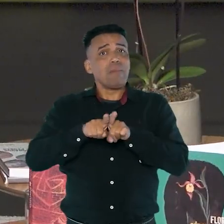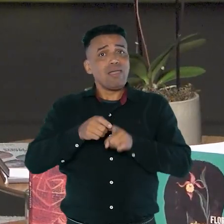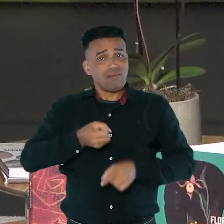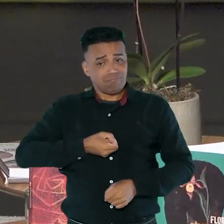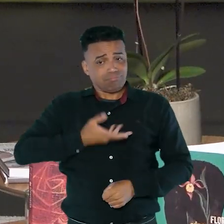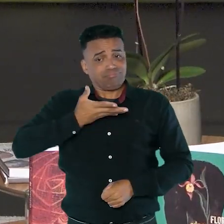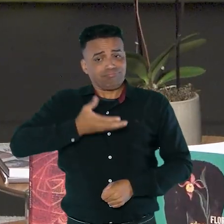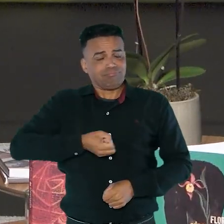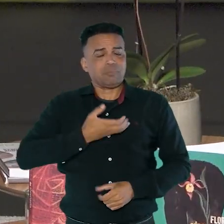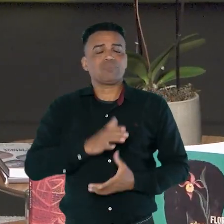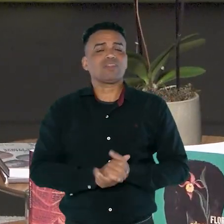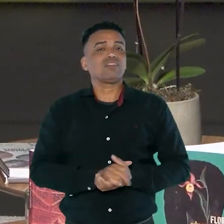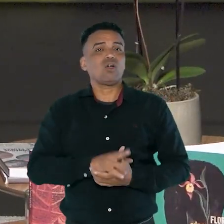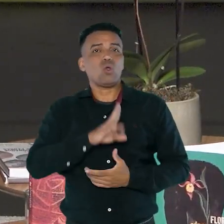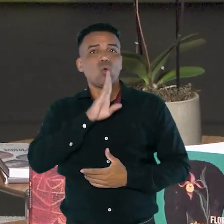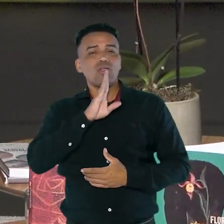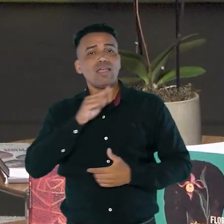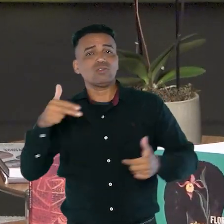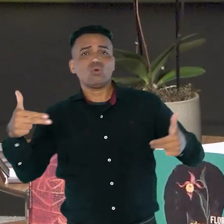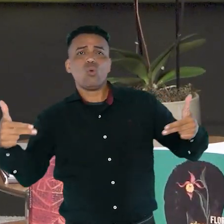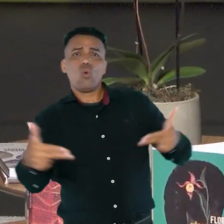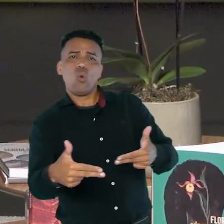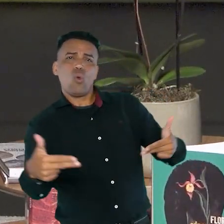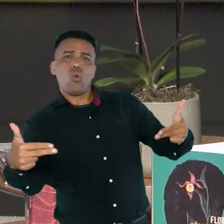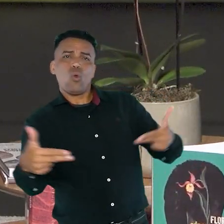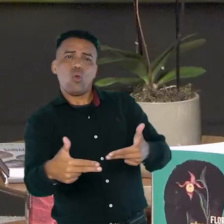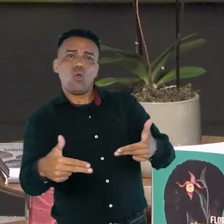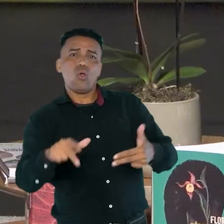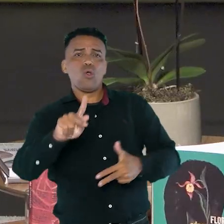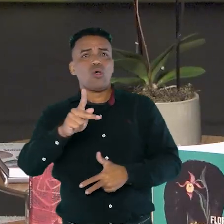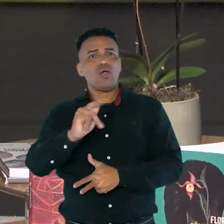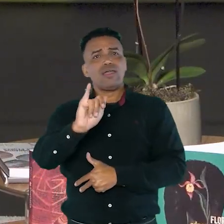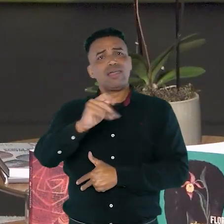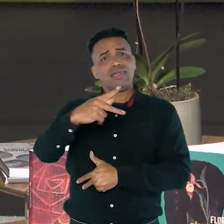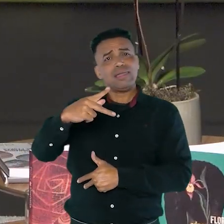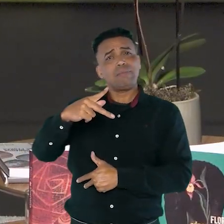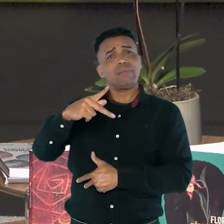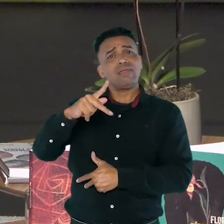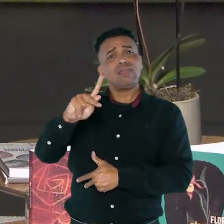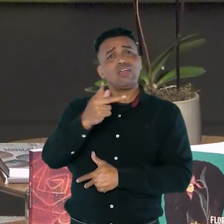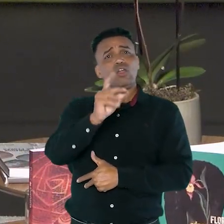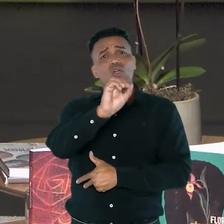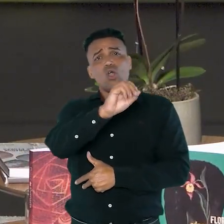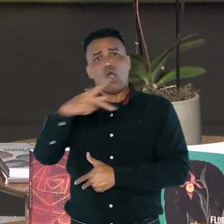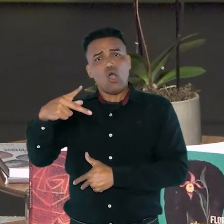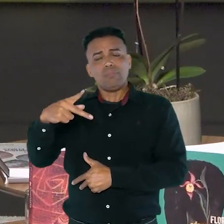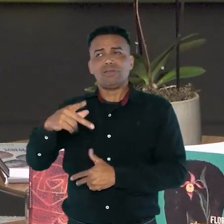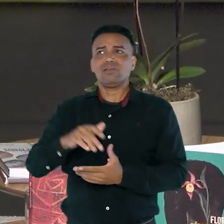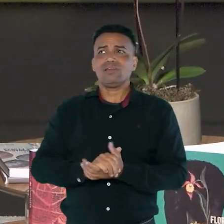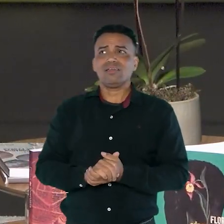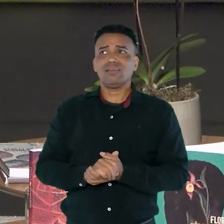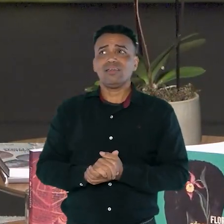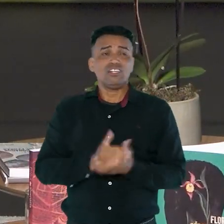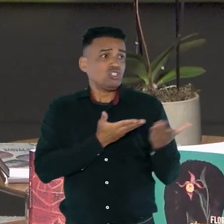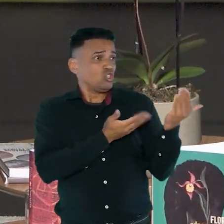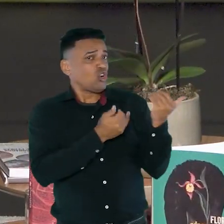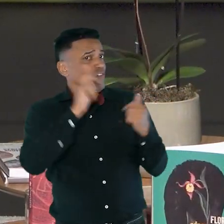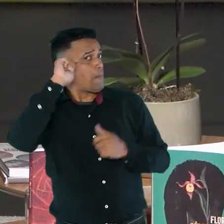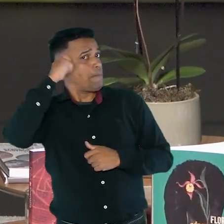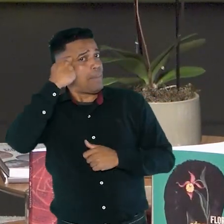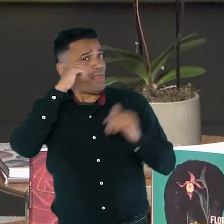Quando eu conheço o hip-hop, quando eu começo a ouvir o que essa molecada estava fazendo, a molecada preta,